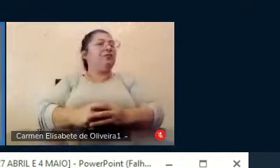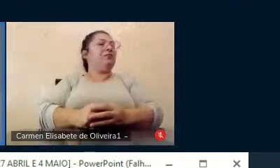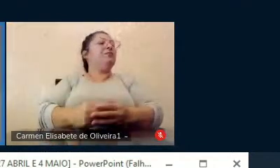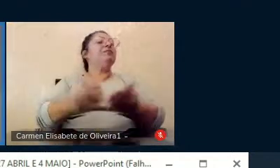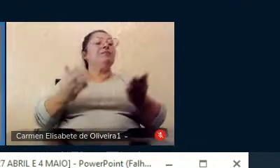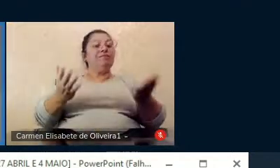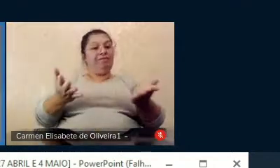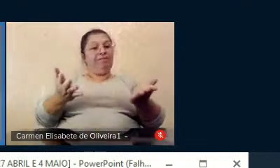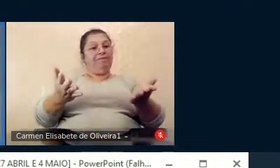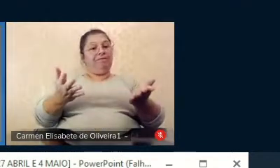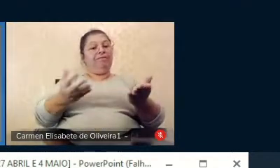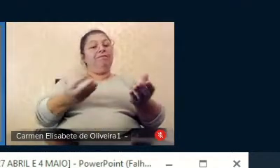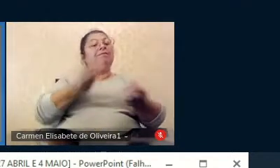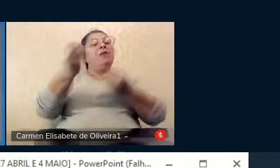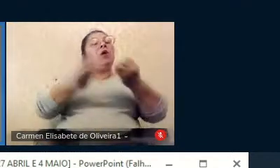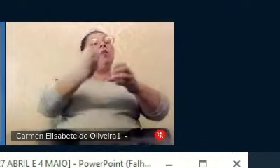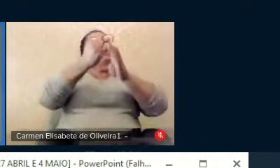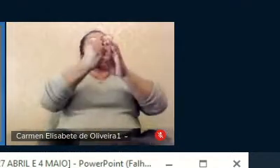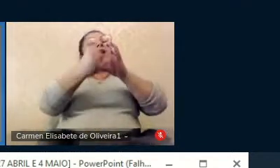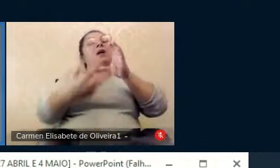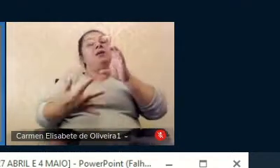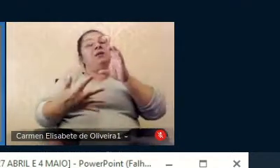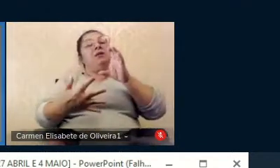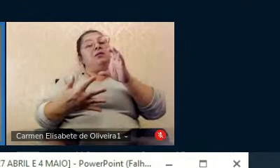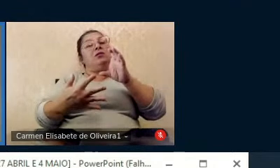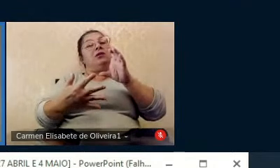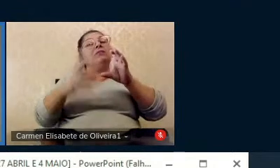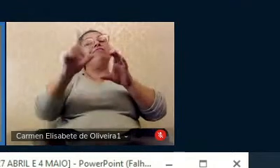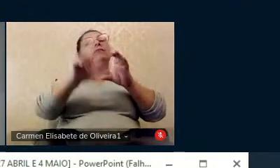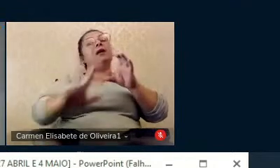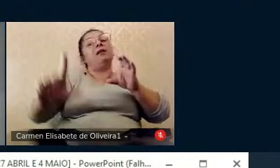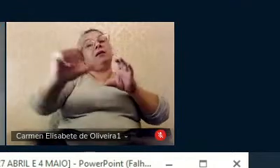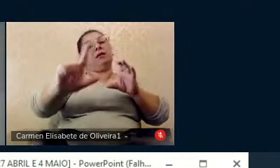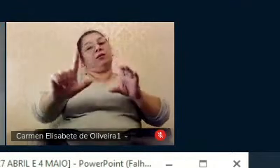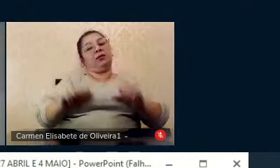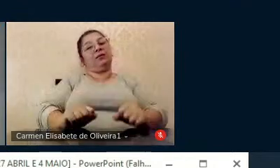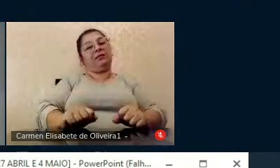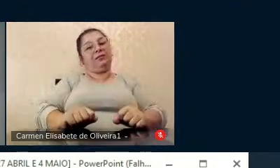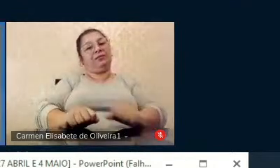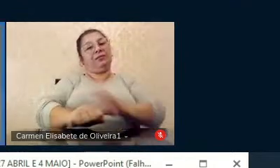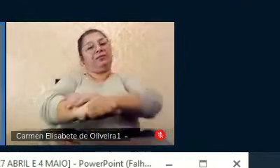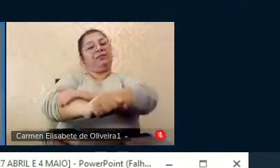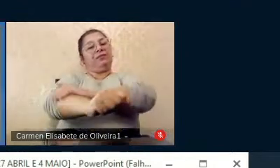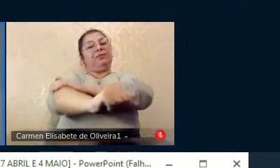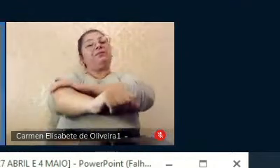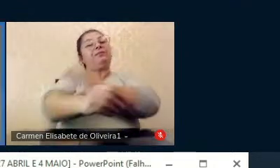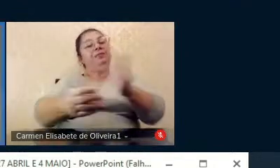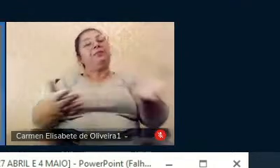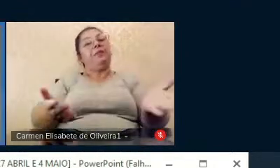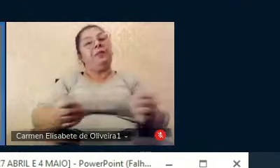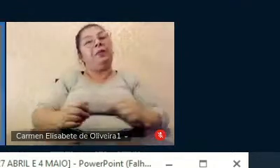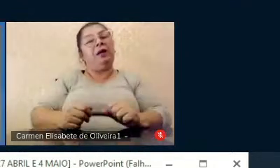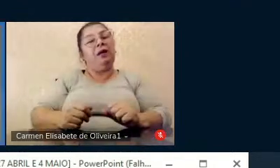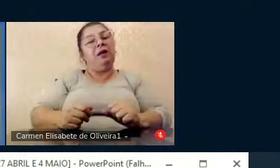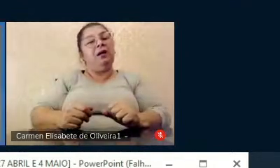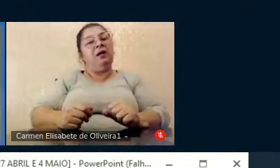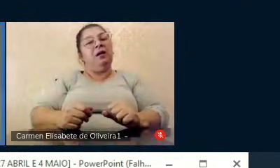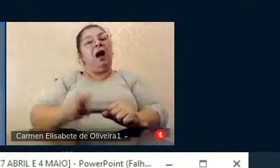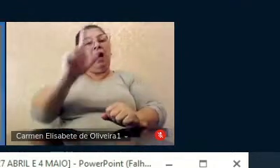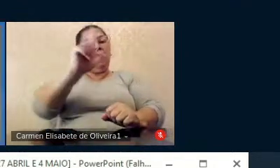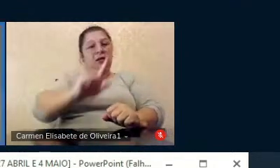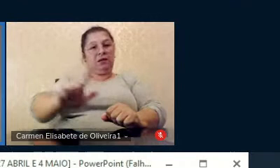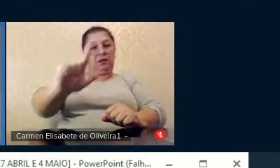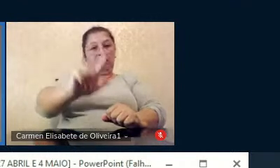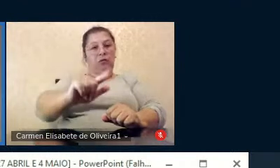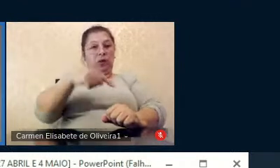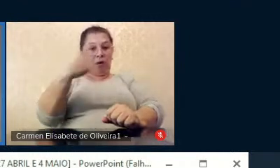Então, quais são as características da literatura? A literatura, a que nós